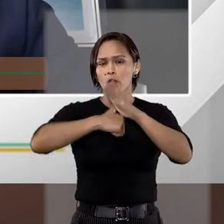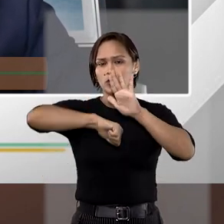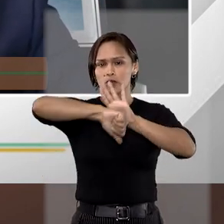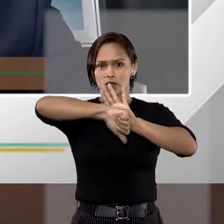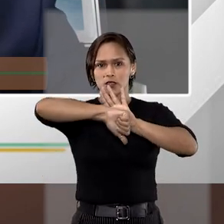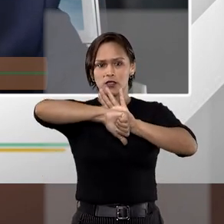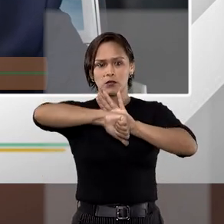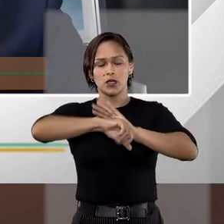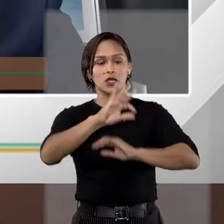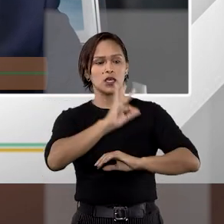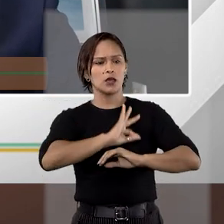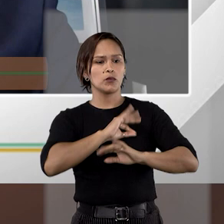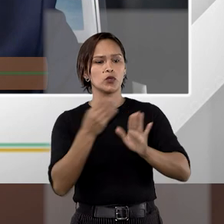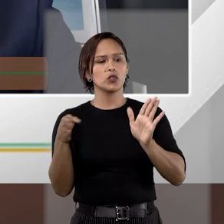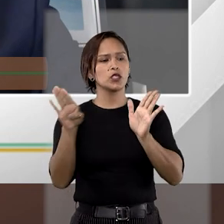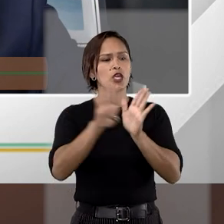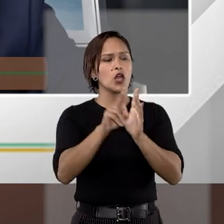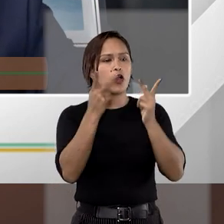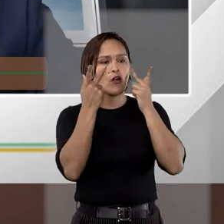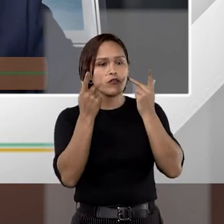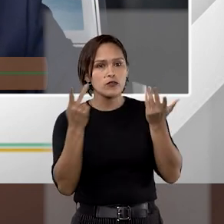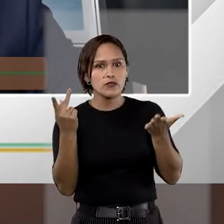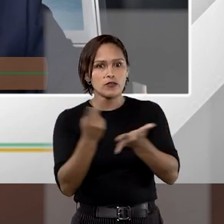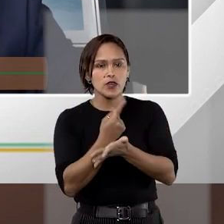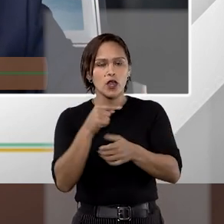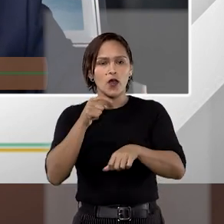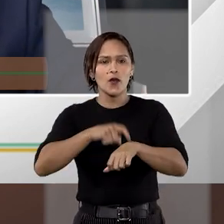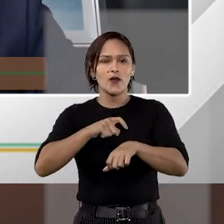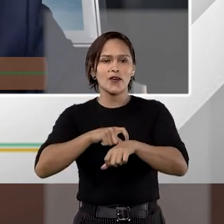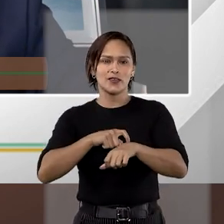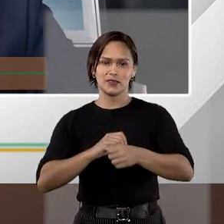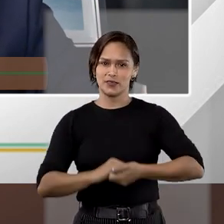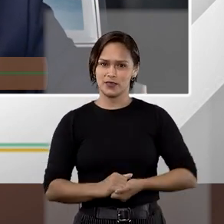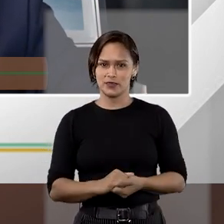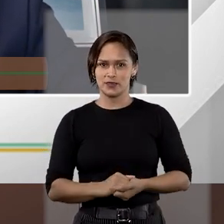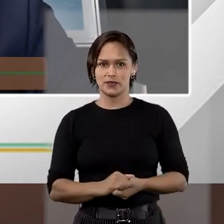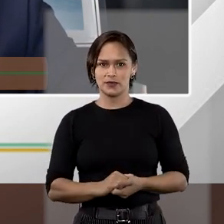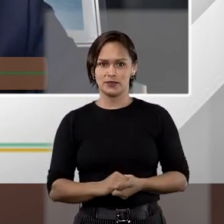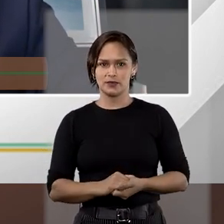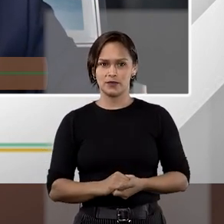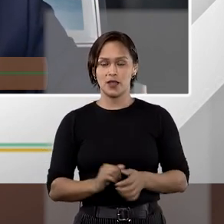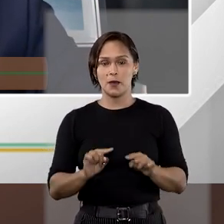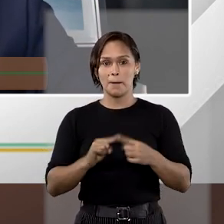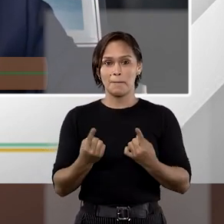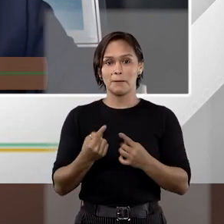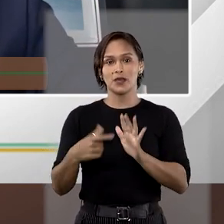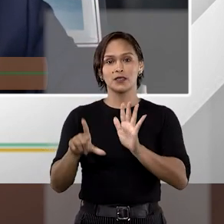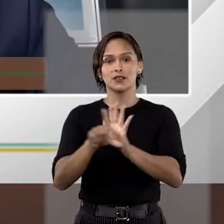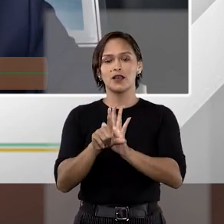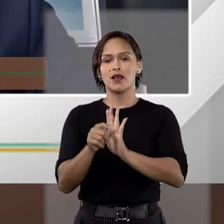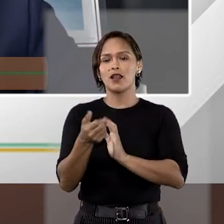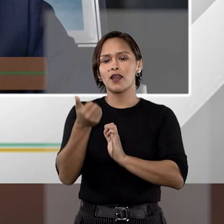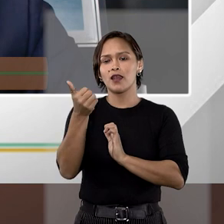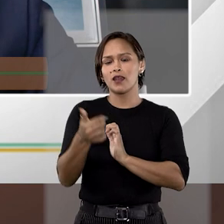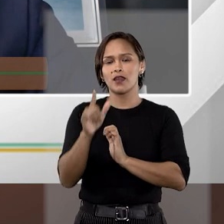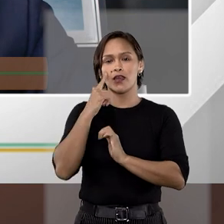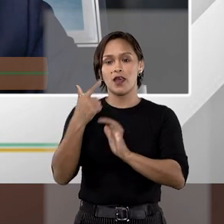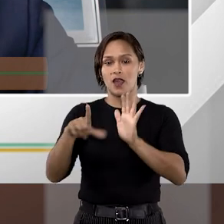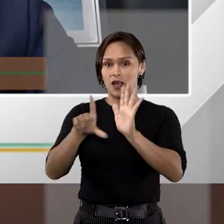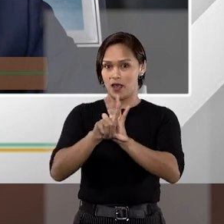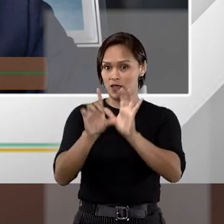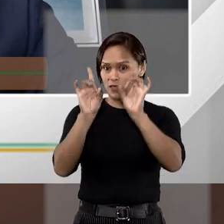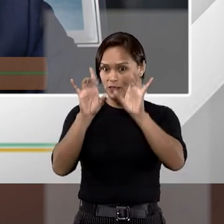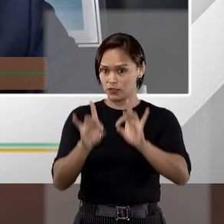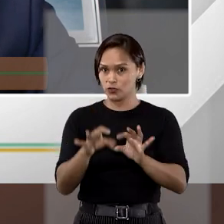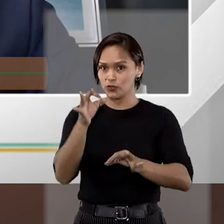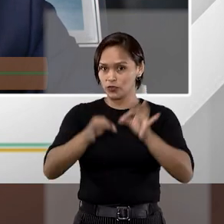estava cometendo um crime e autoridade policial e se sagrou cometendo primo e mais a lei vai dizer a